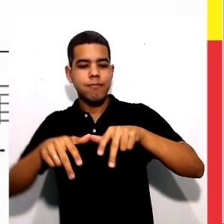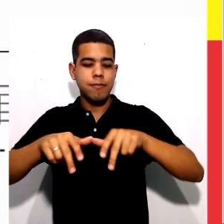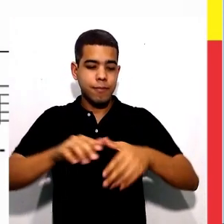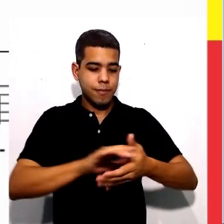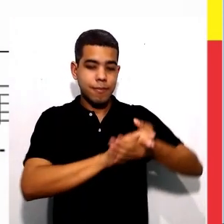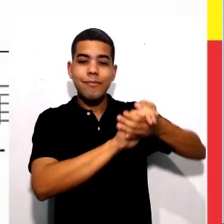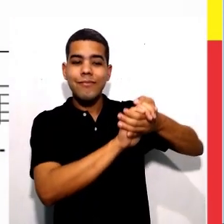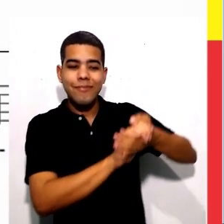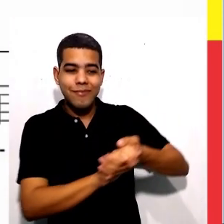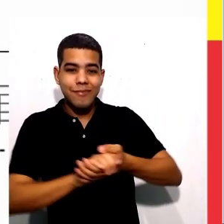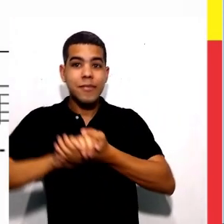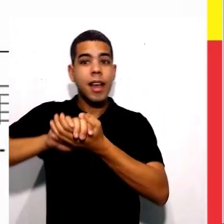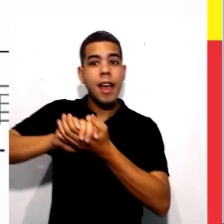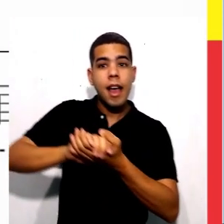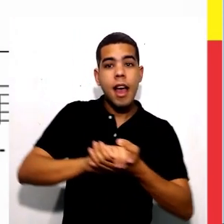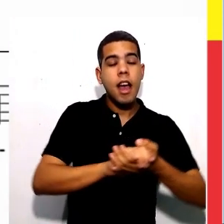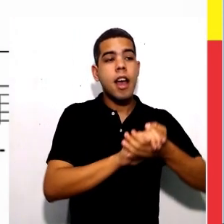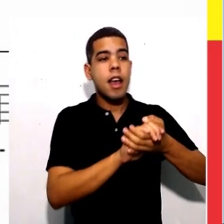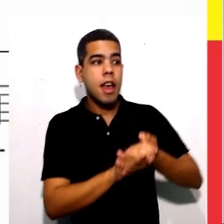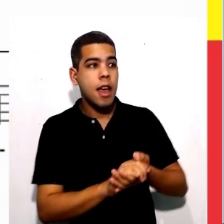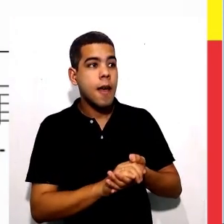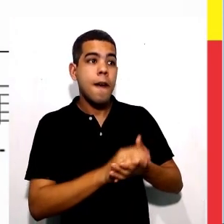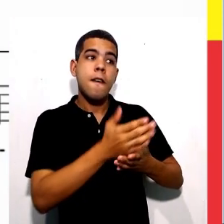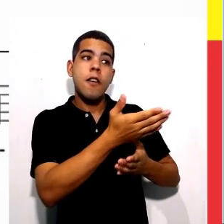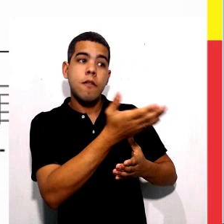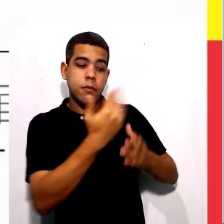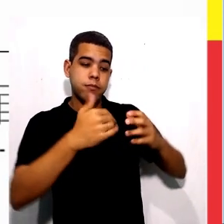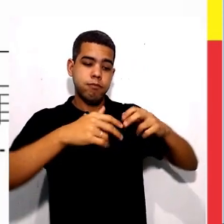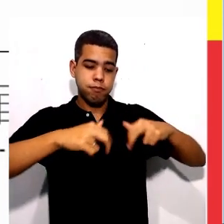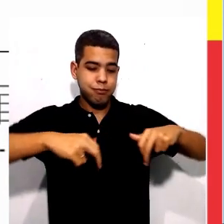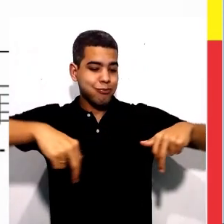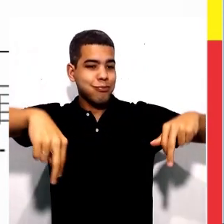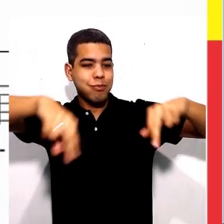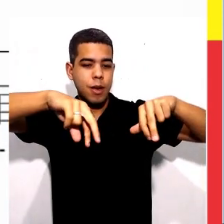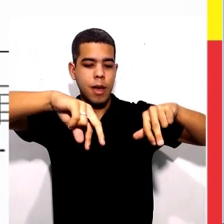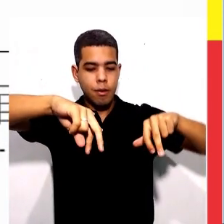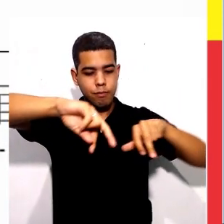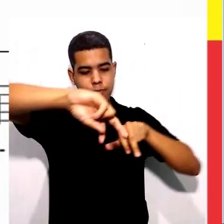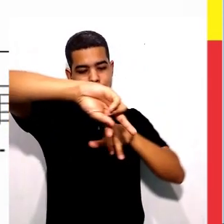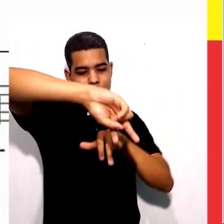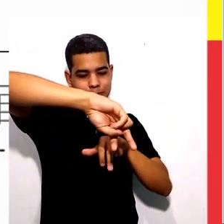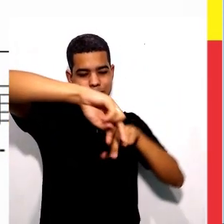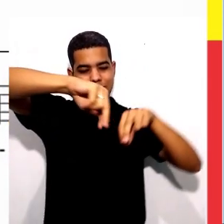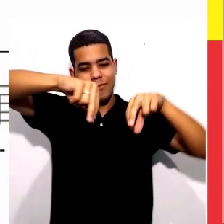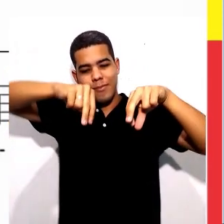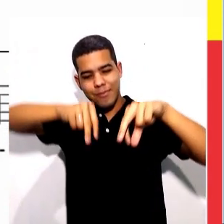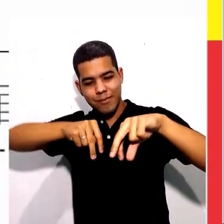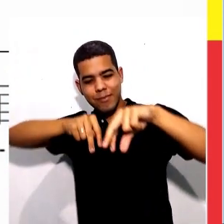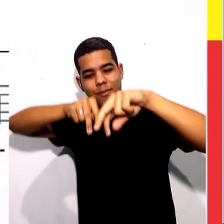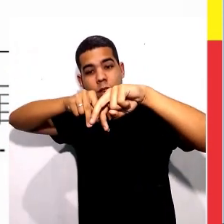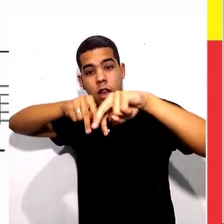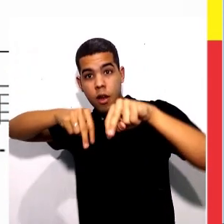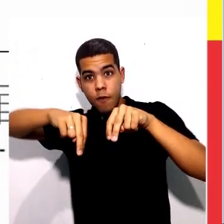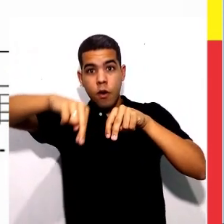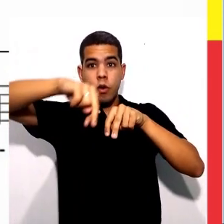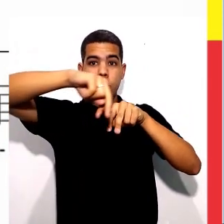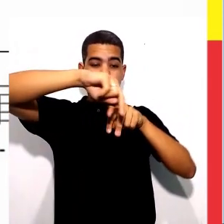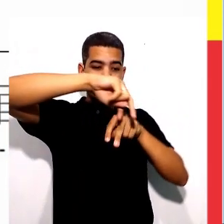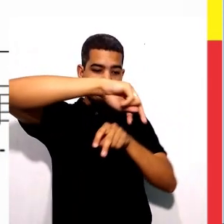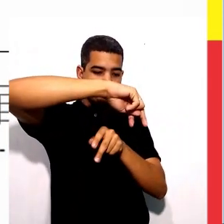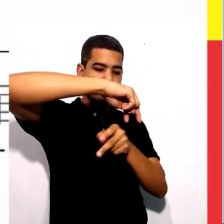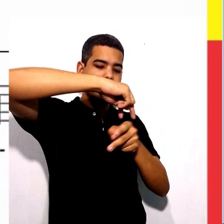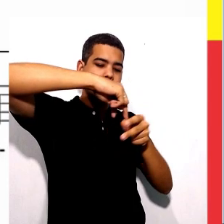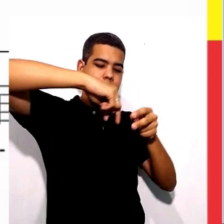cirandinha, vamos todos cirandar. Vamos dar a meia